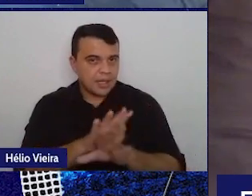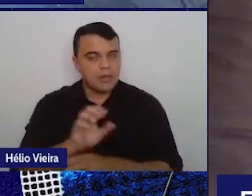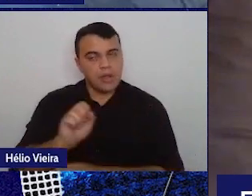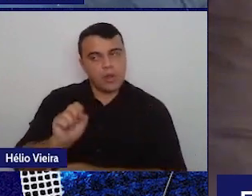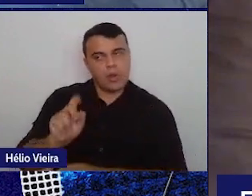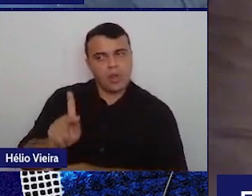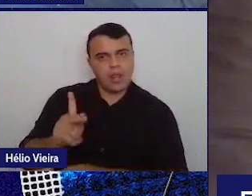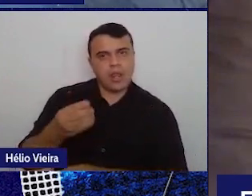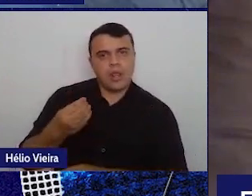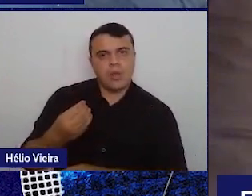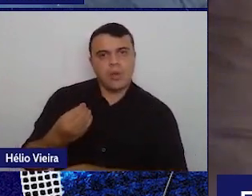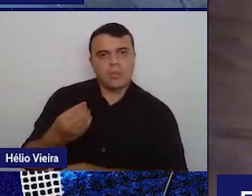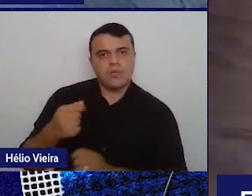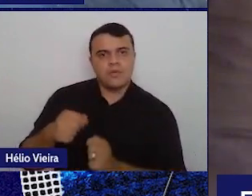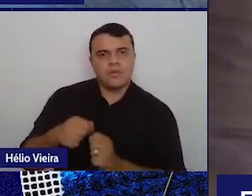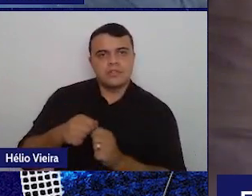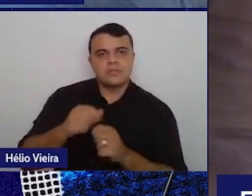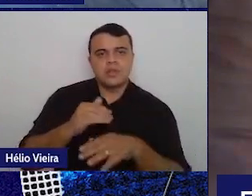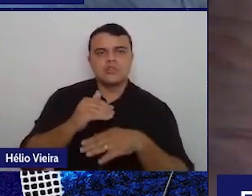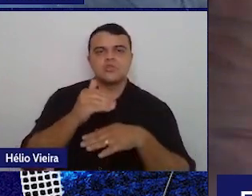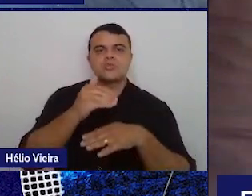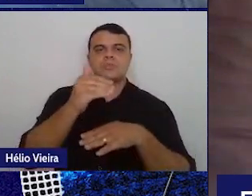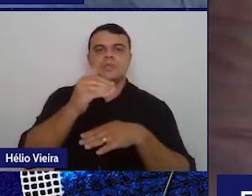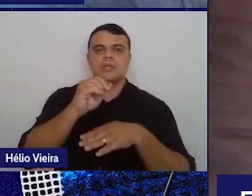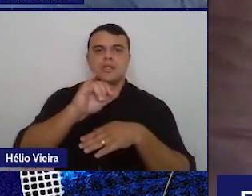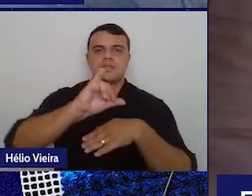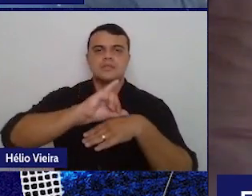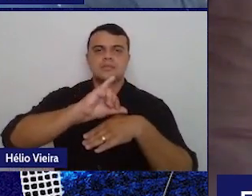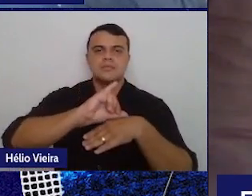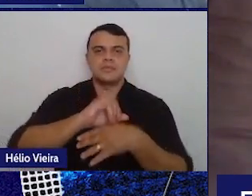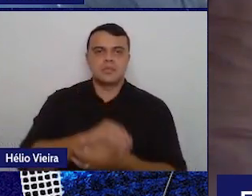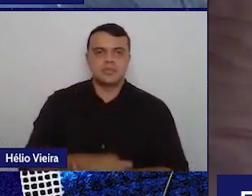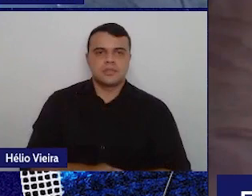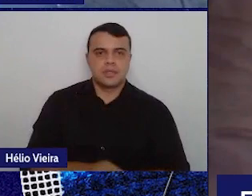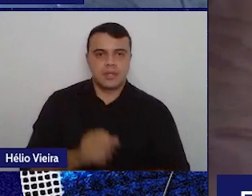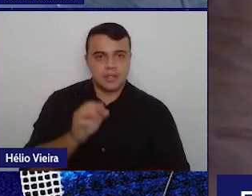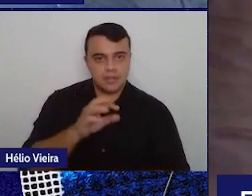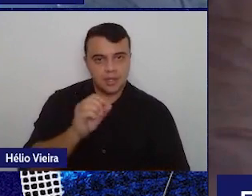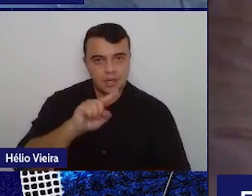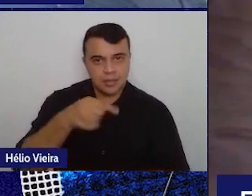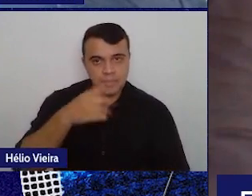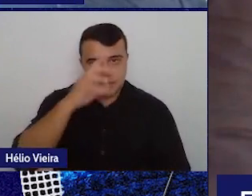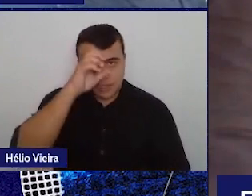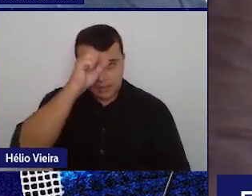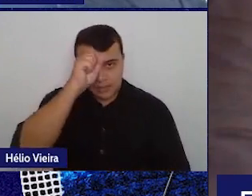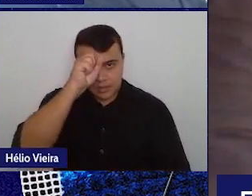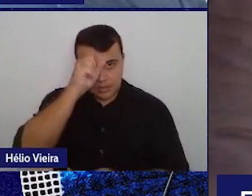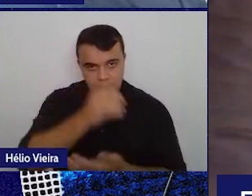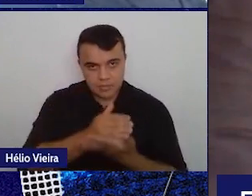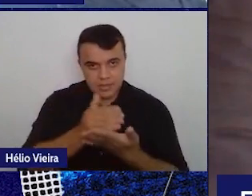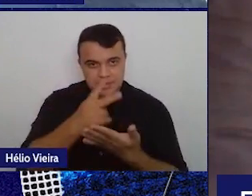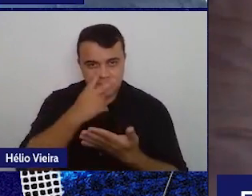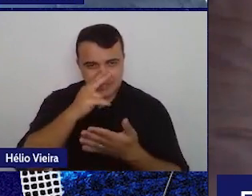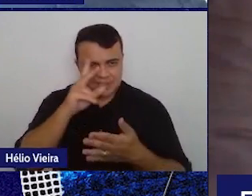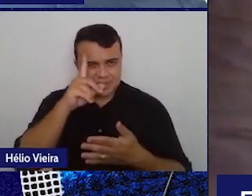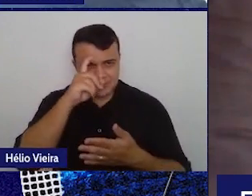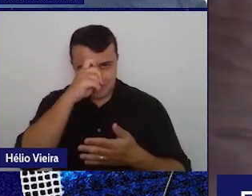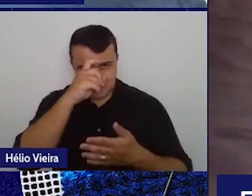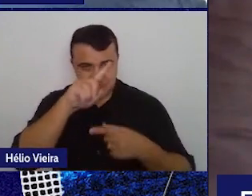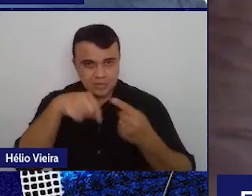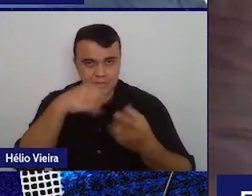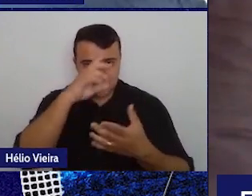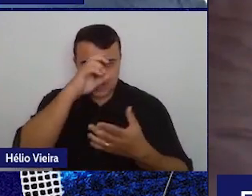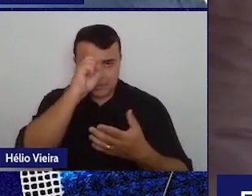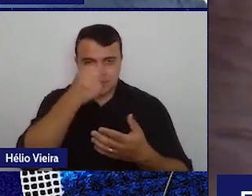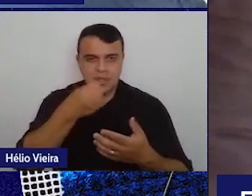Meu Deus, como que eu faço para subir? Gente, depois que aprende isso daqui, no início parece difícil, mas depois que aprende, ele é tão